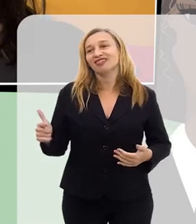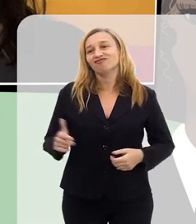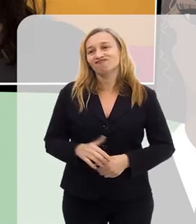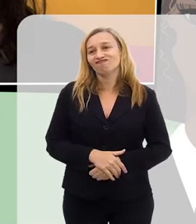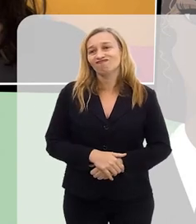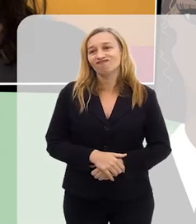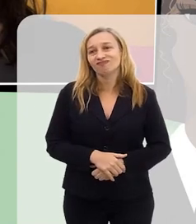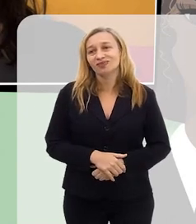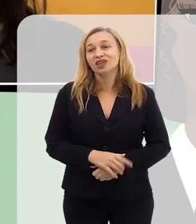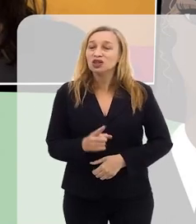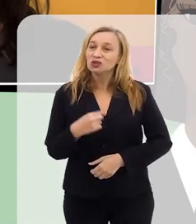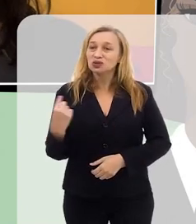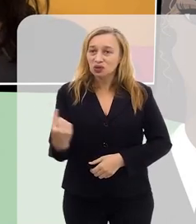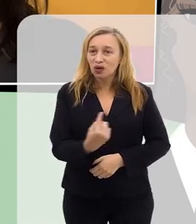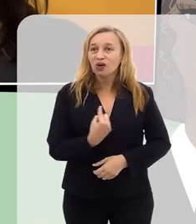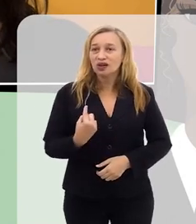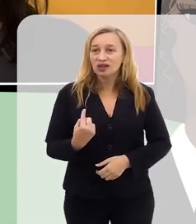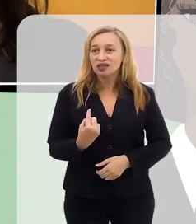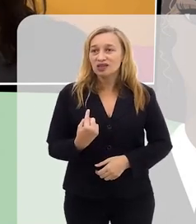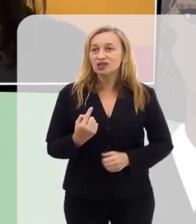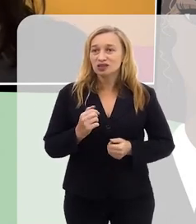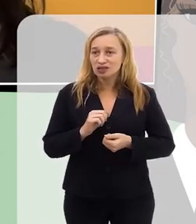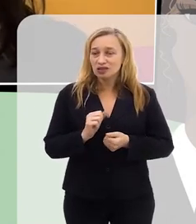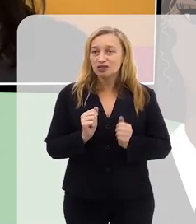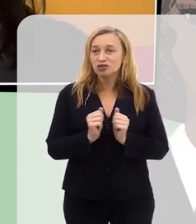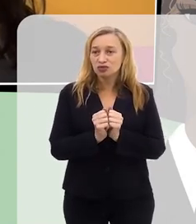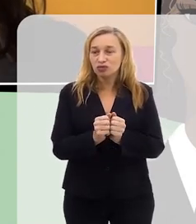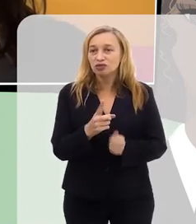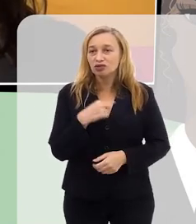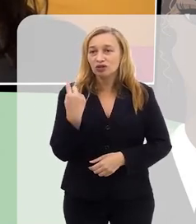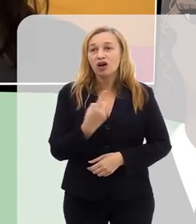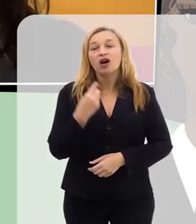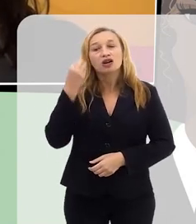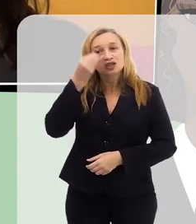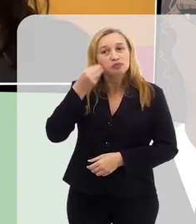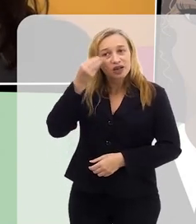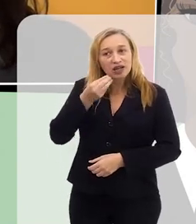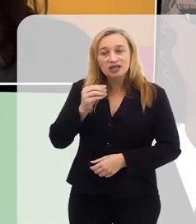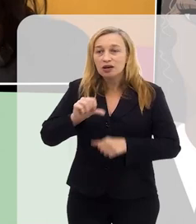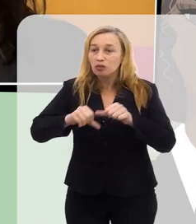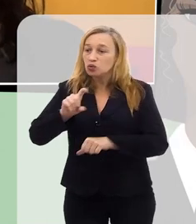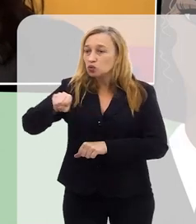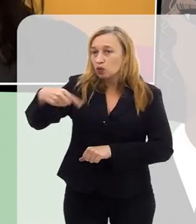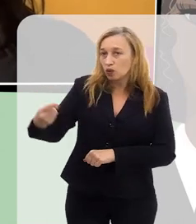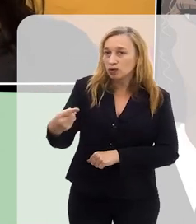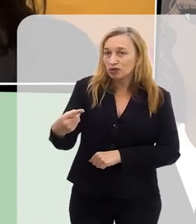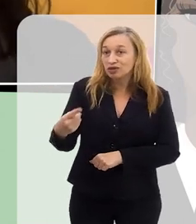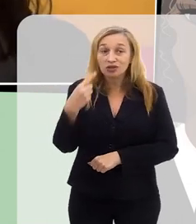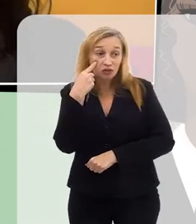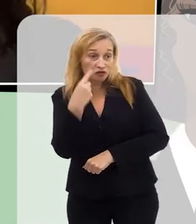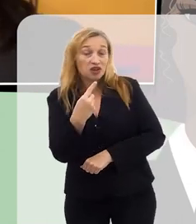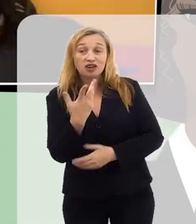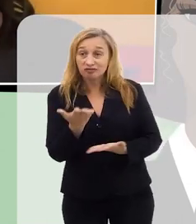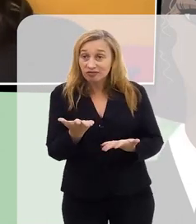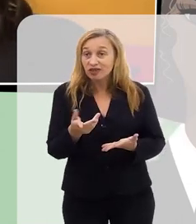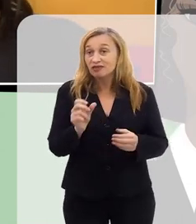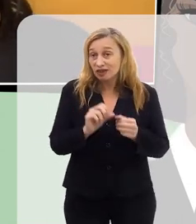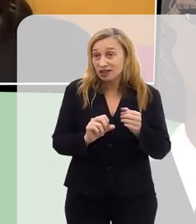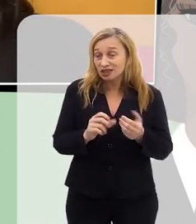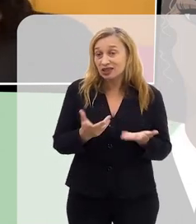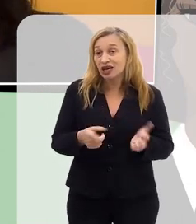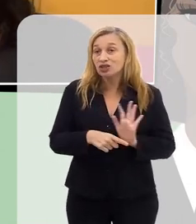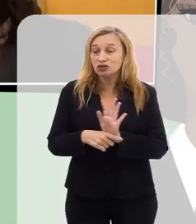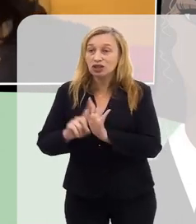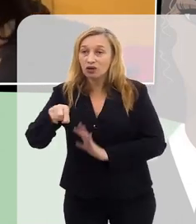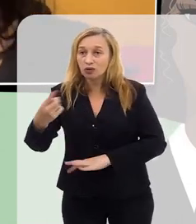não tem isso, né? Então somos nós por nós mesmas, né? Eu falo muito, a nossa experiência muda muito o outro. E é o que a gente vem